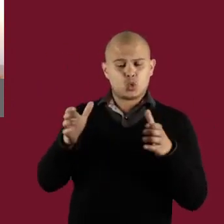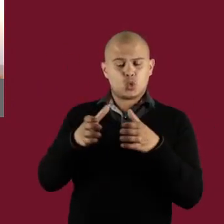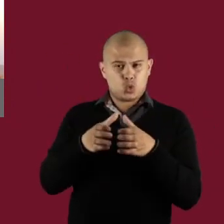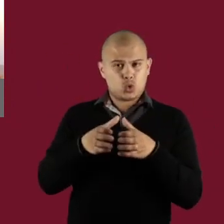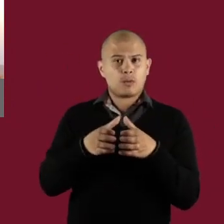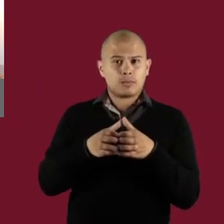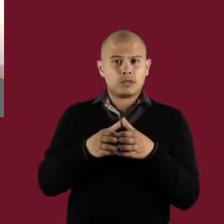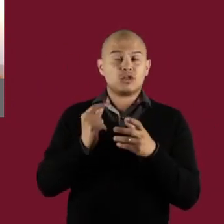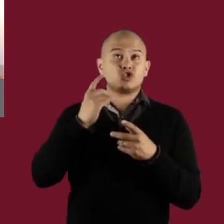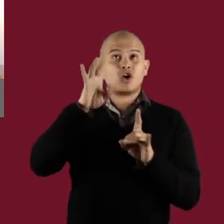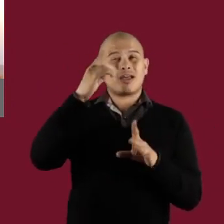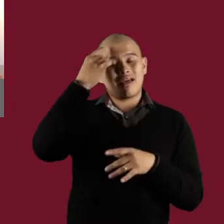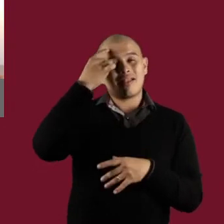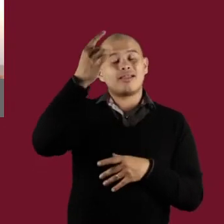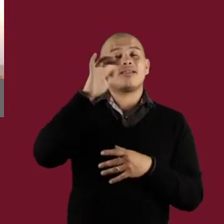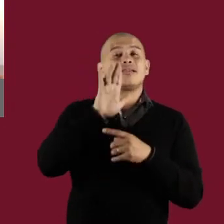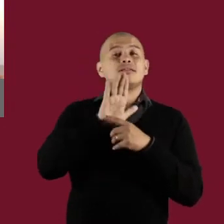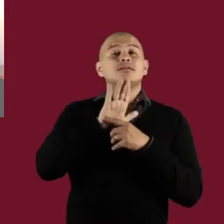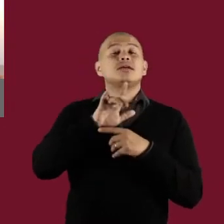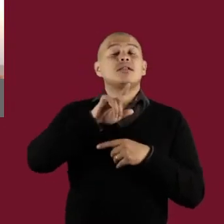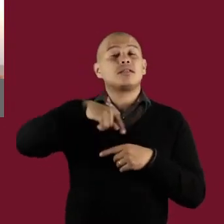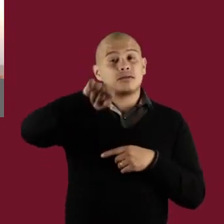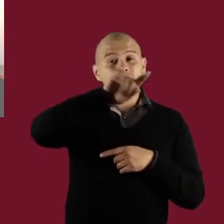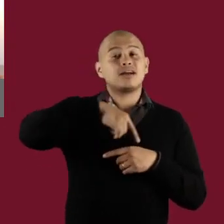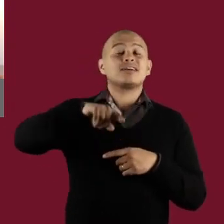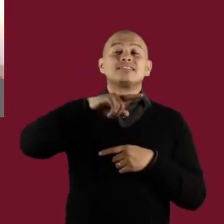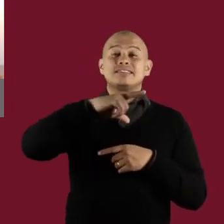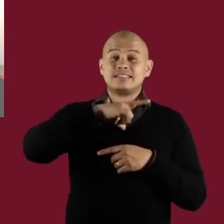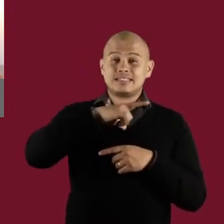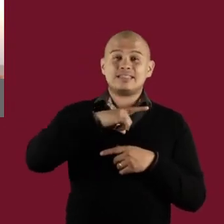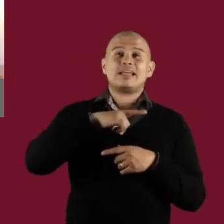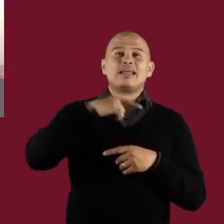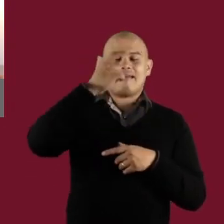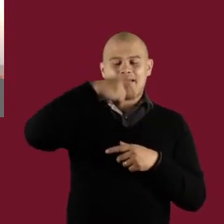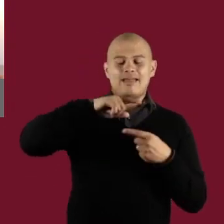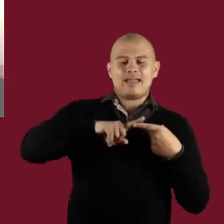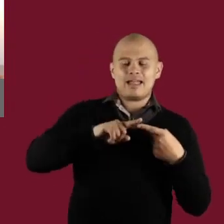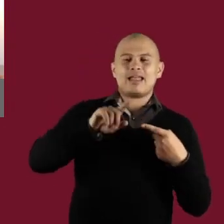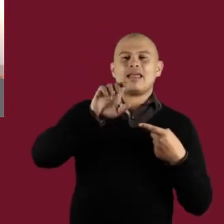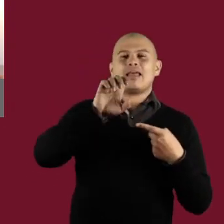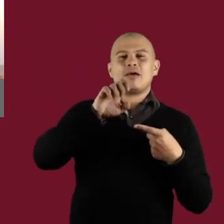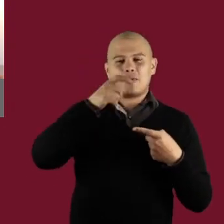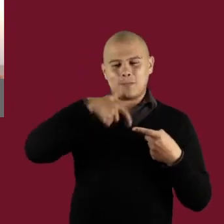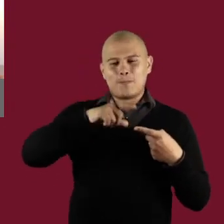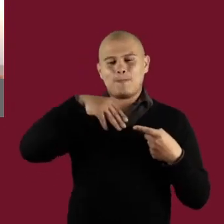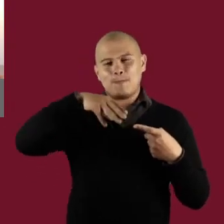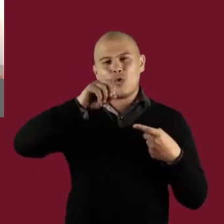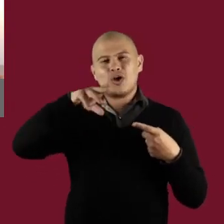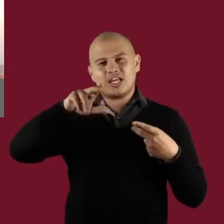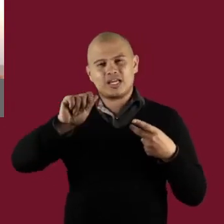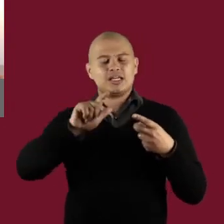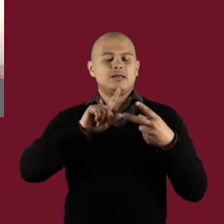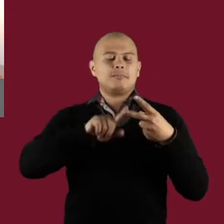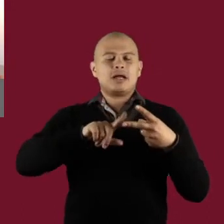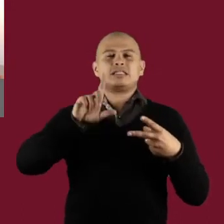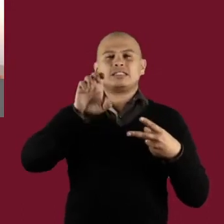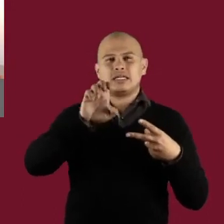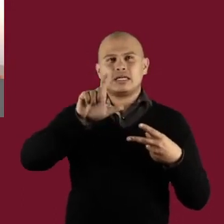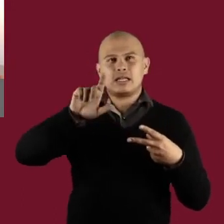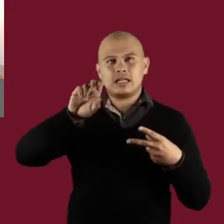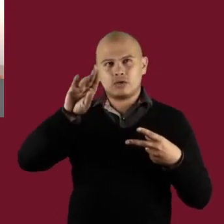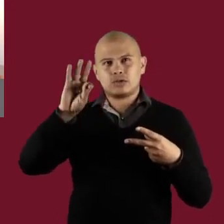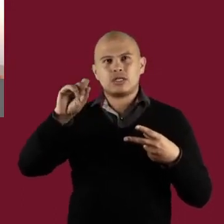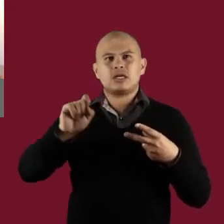gente, Eleutério e eu, a gente está nessa live, mas nós temos nossas colegas aqui em Nova York, Mayra Lopes, Ana